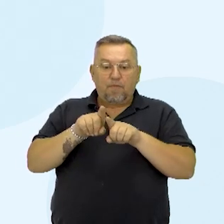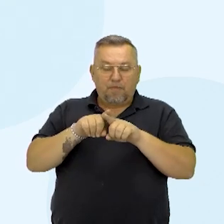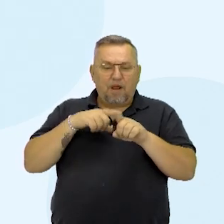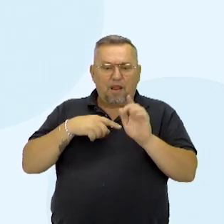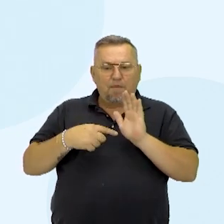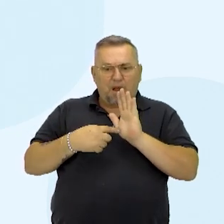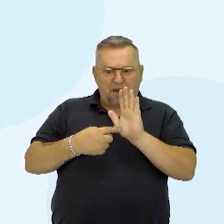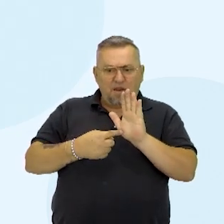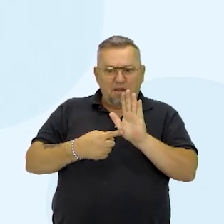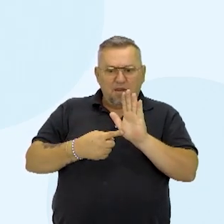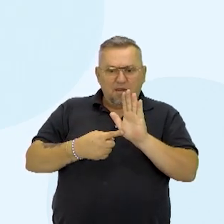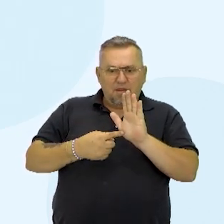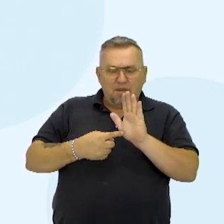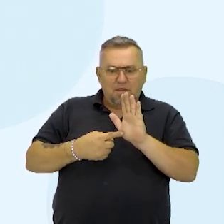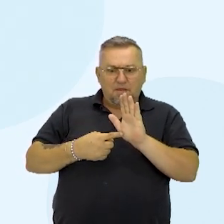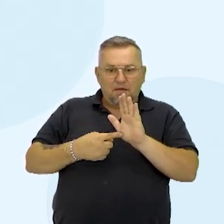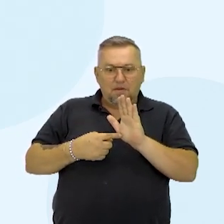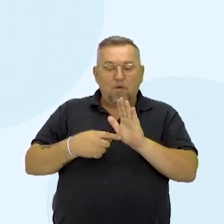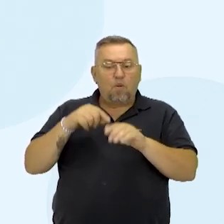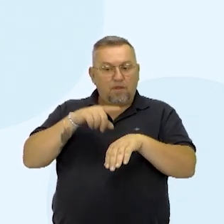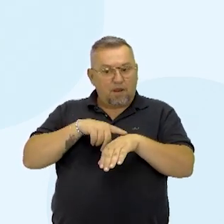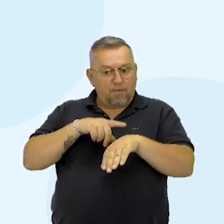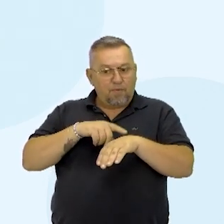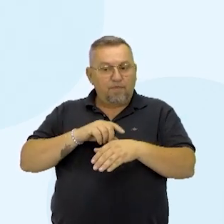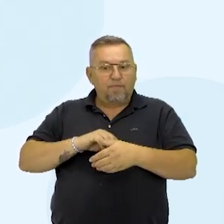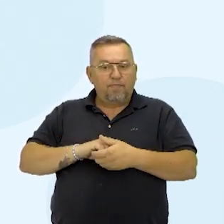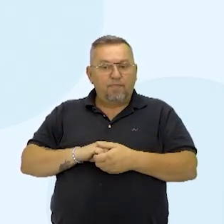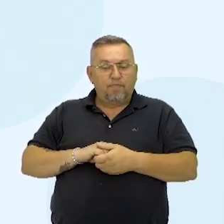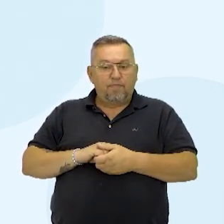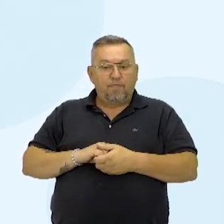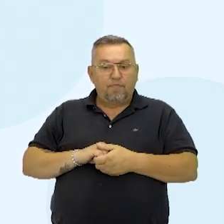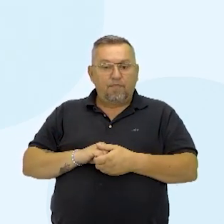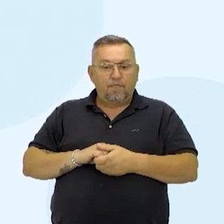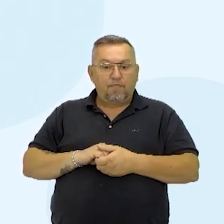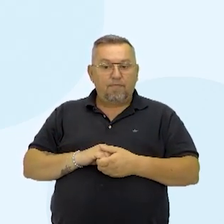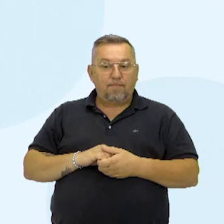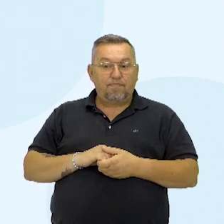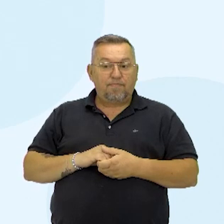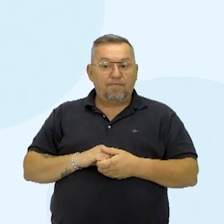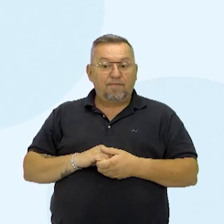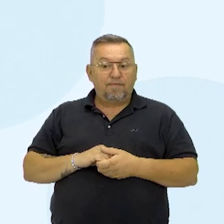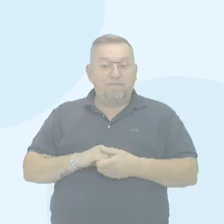aparece? Então, vou dar aí o tempo. V ou F, gente? Vamos lá.